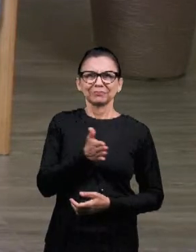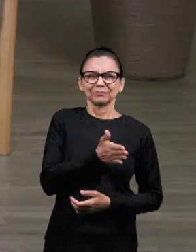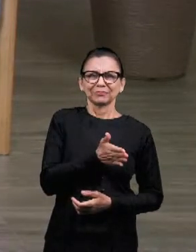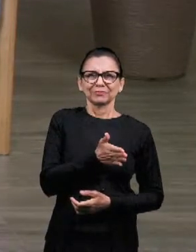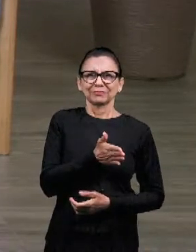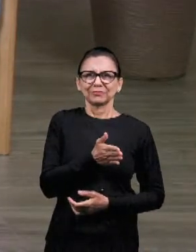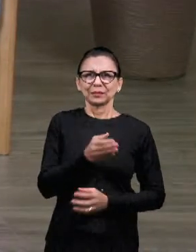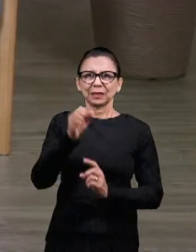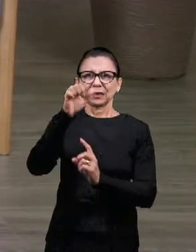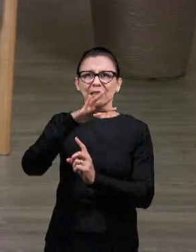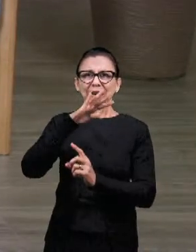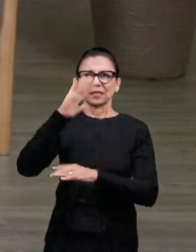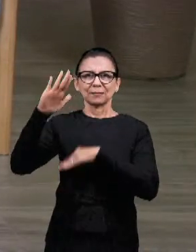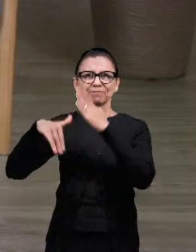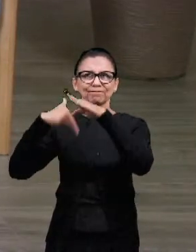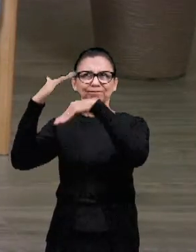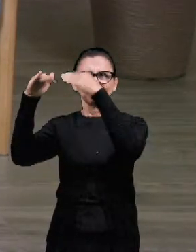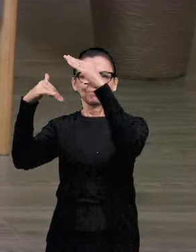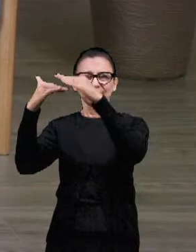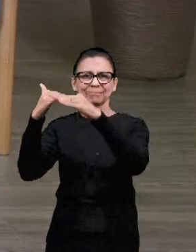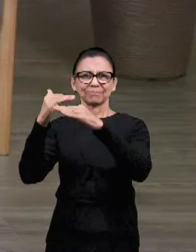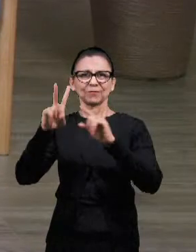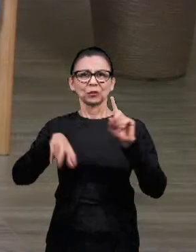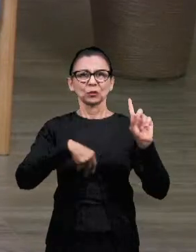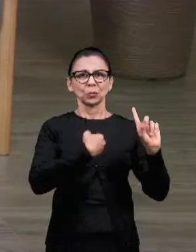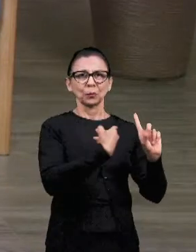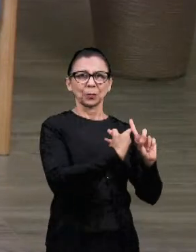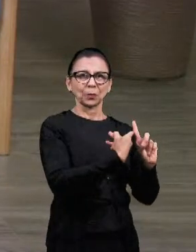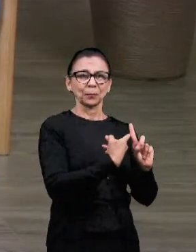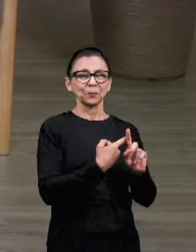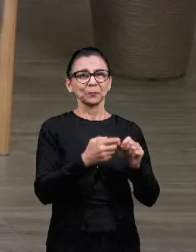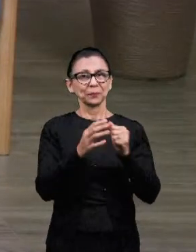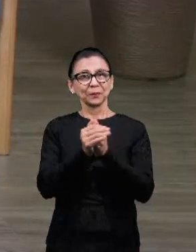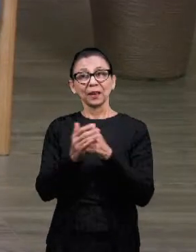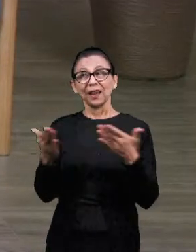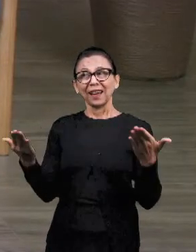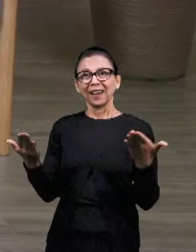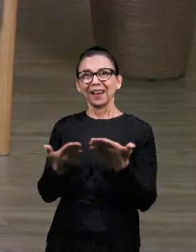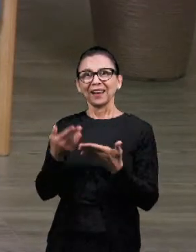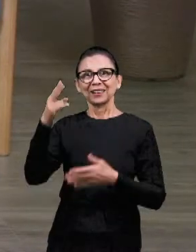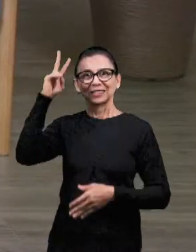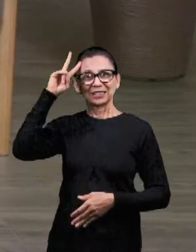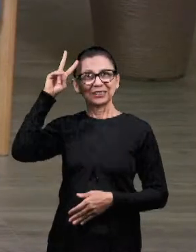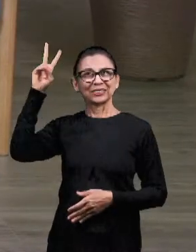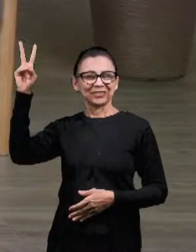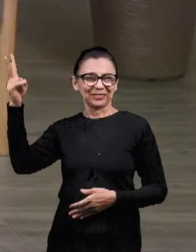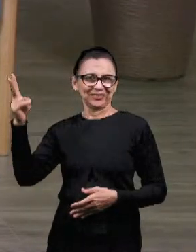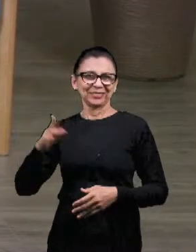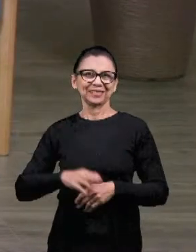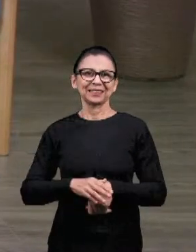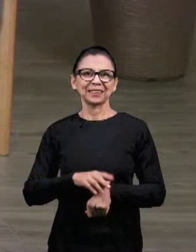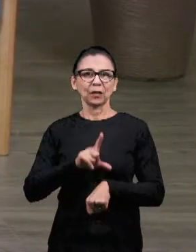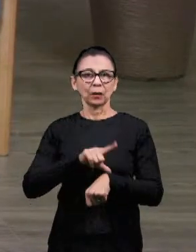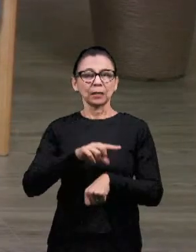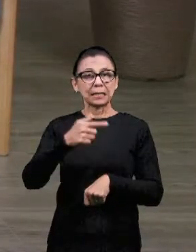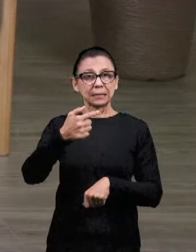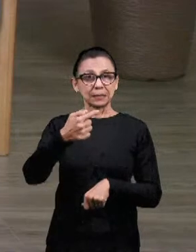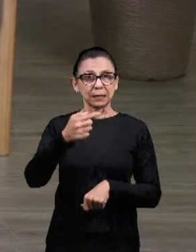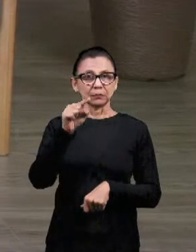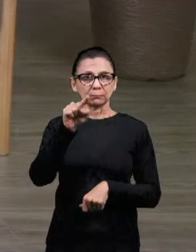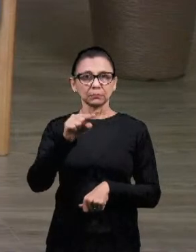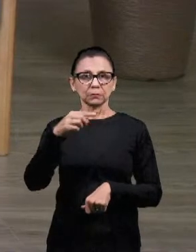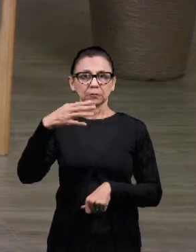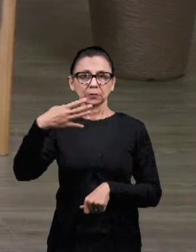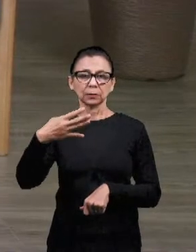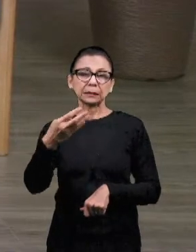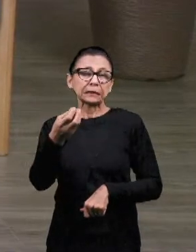vida... A experiência maravilhosa disso. Aí. Amém. Hoje é segunda-feira, já são 19 horas e 46 minutos. A gente